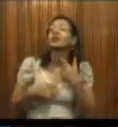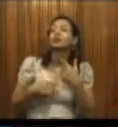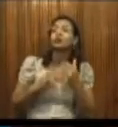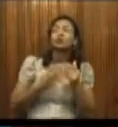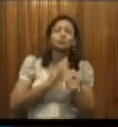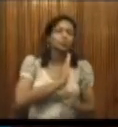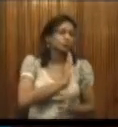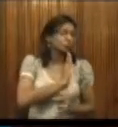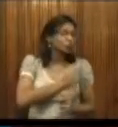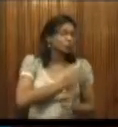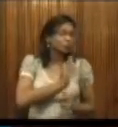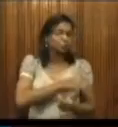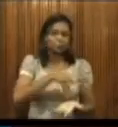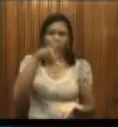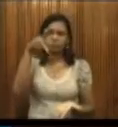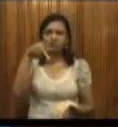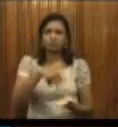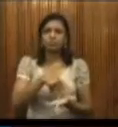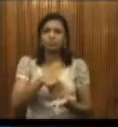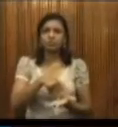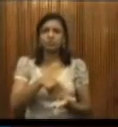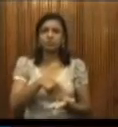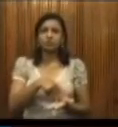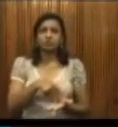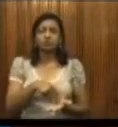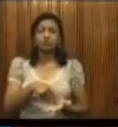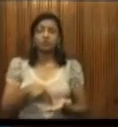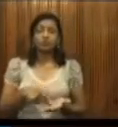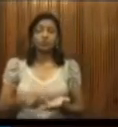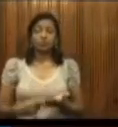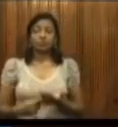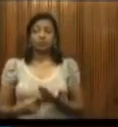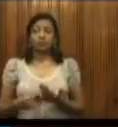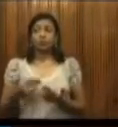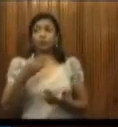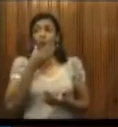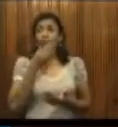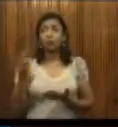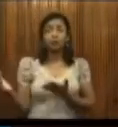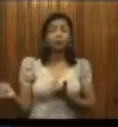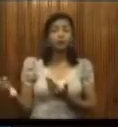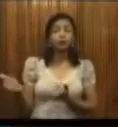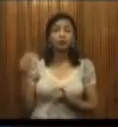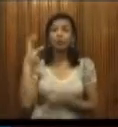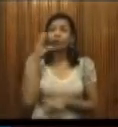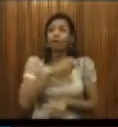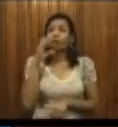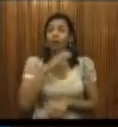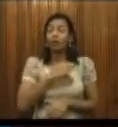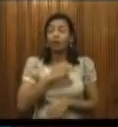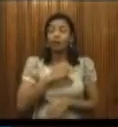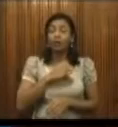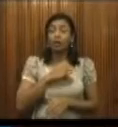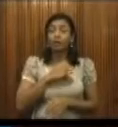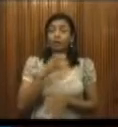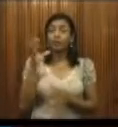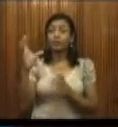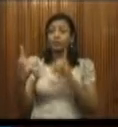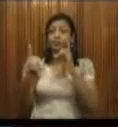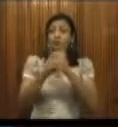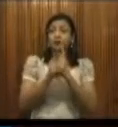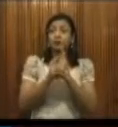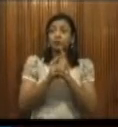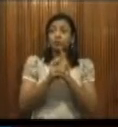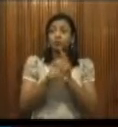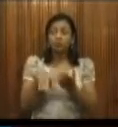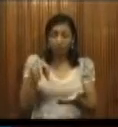coração. Aquele jovem buscou o Senhor correndo, aquele jovem buscou o Senhor de joelhos, mas o